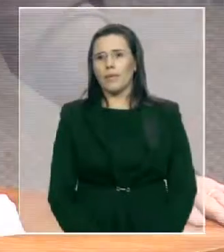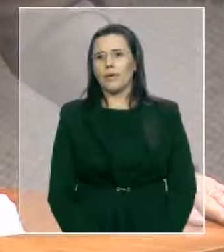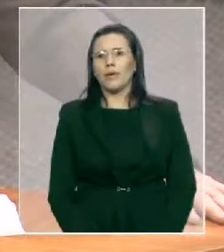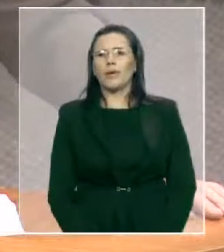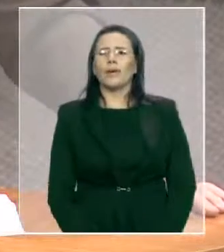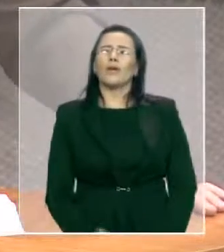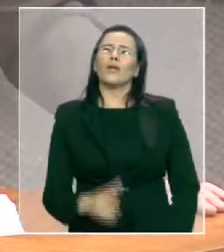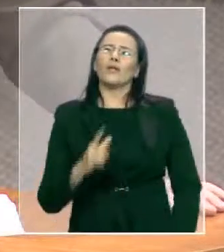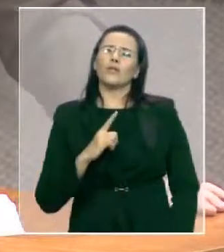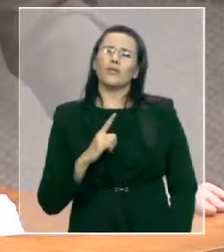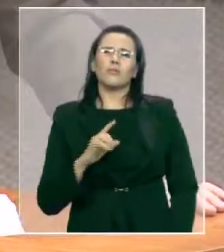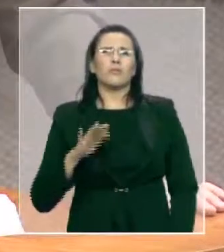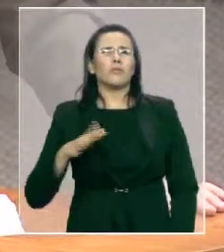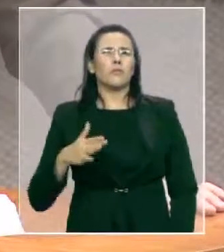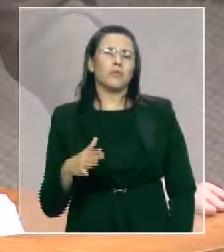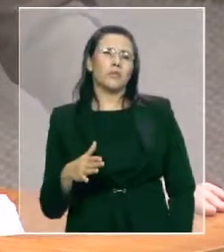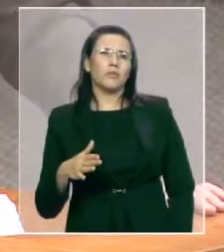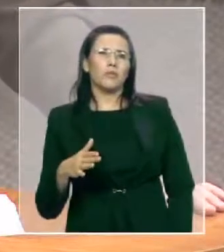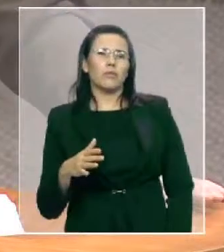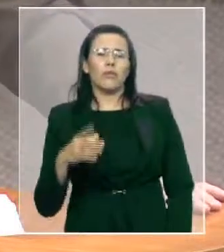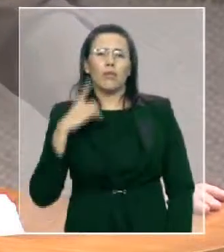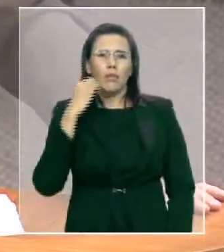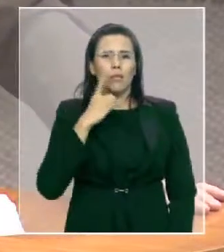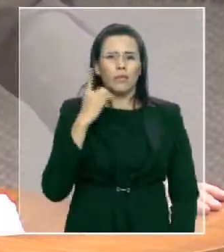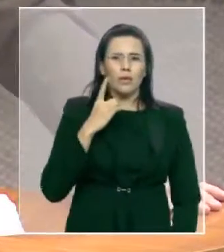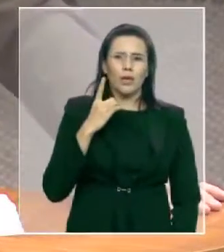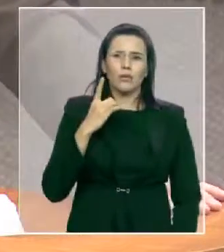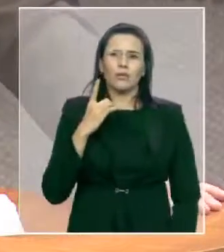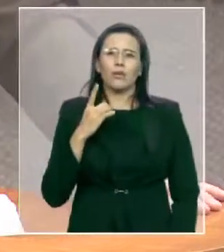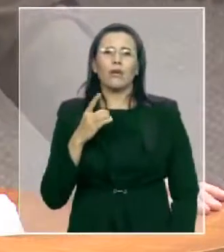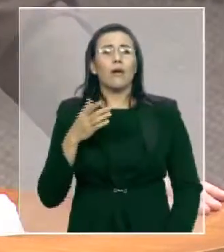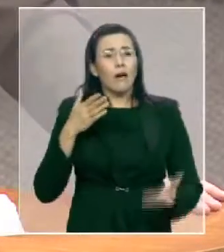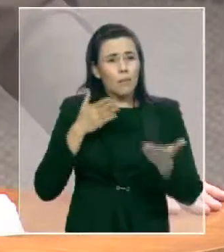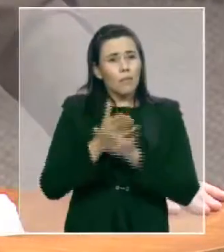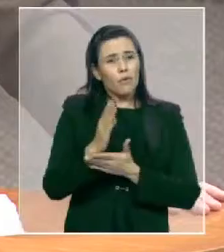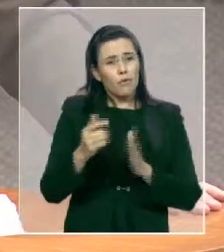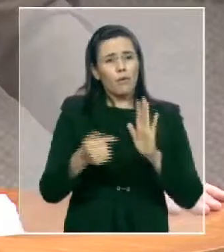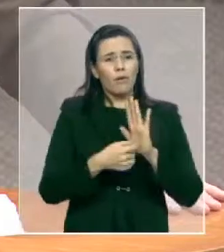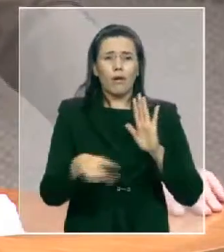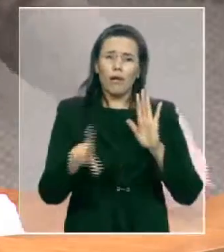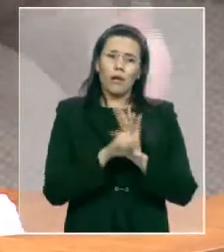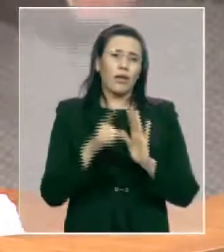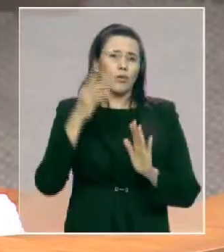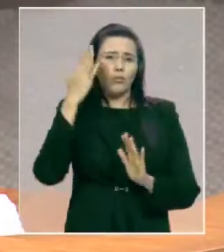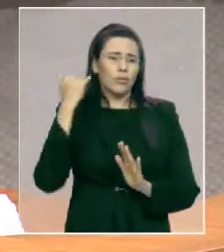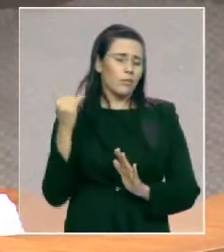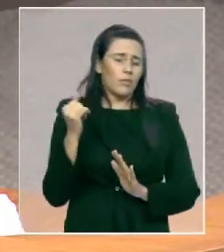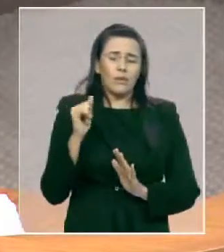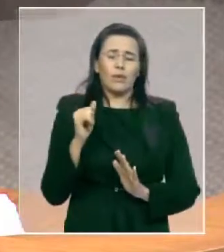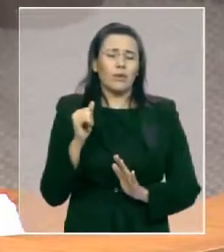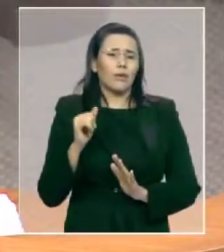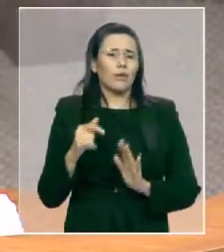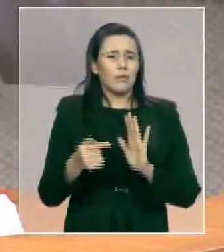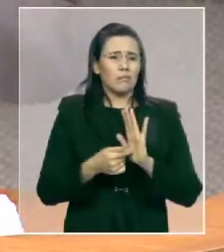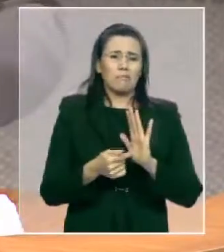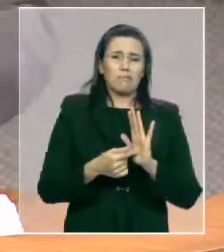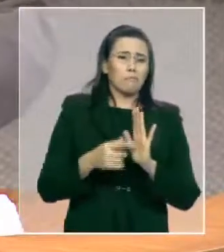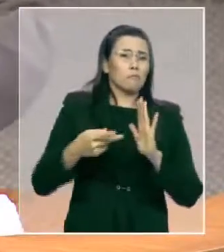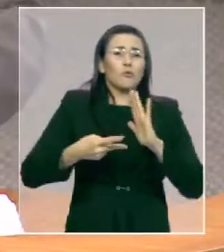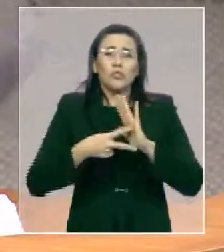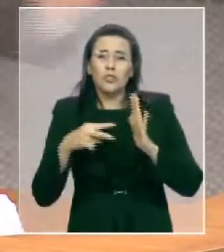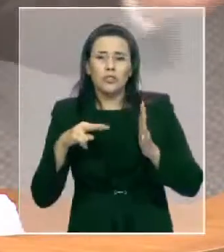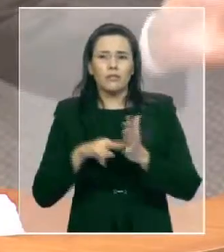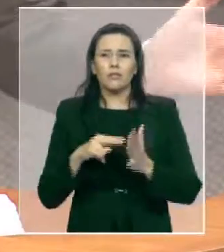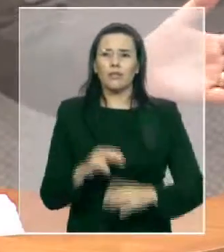deputados, 99% aprovaram sem saber o que era. Muitas das vezes aqui na Assembleia, as pessoas colocam uma